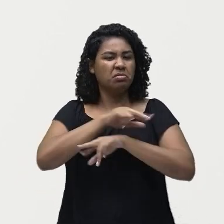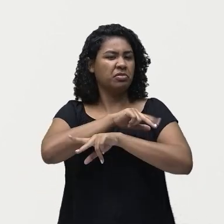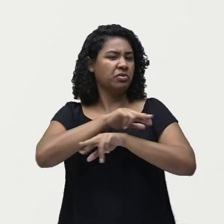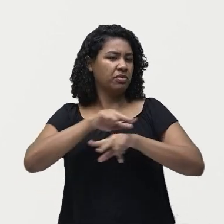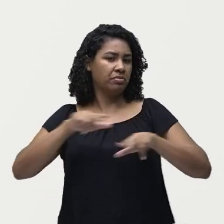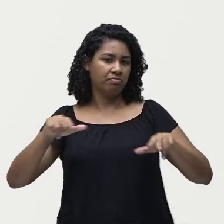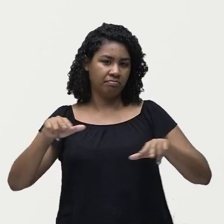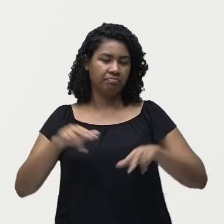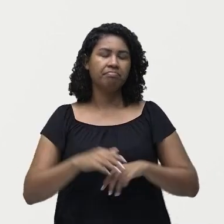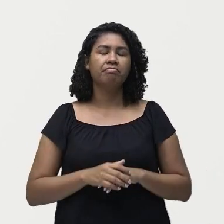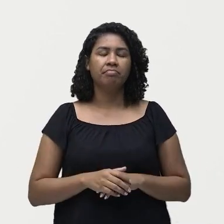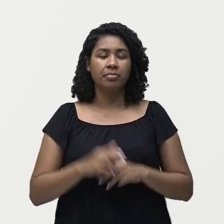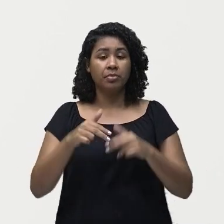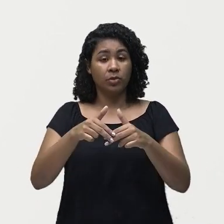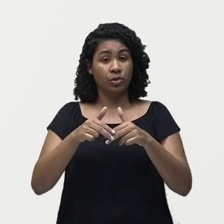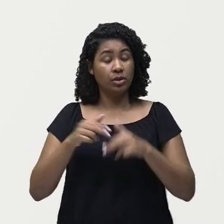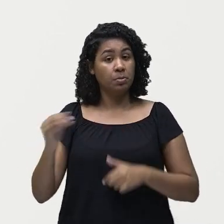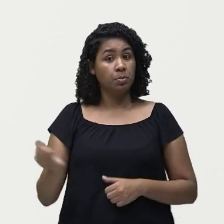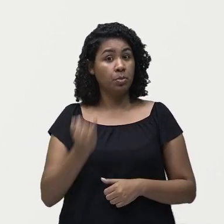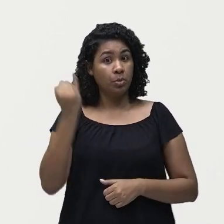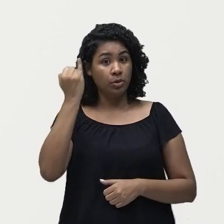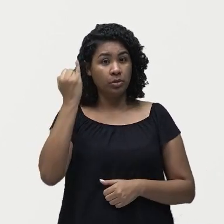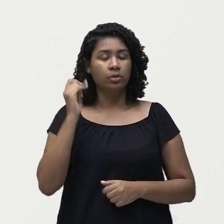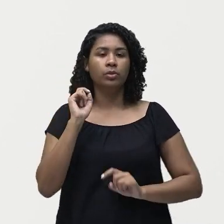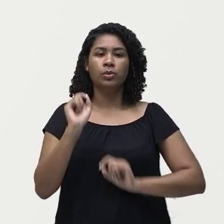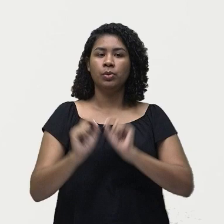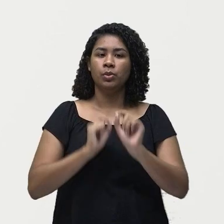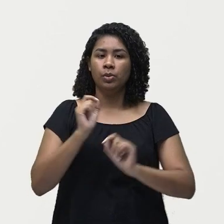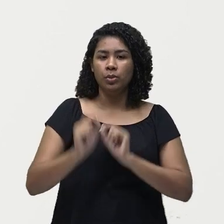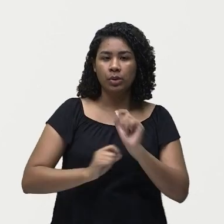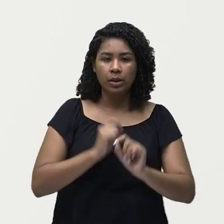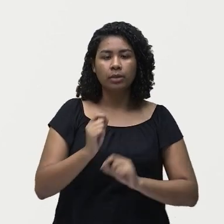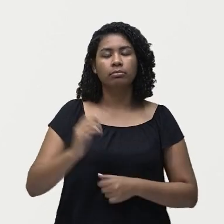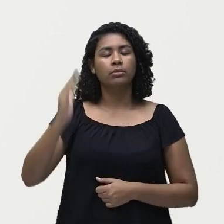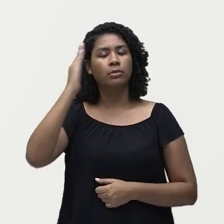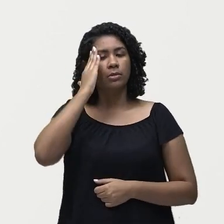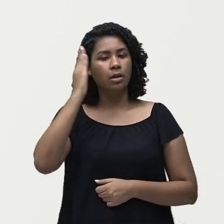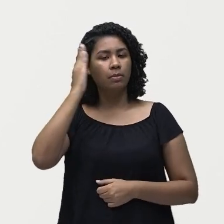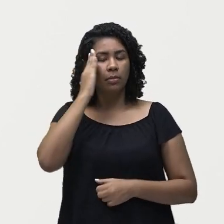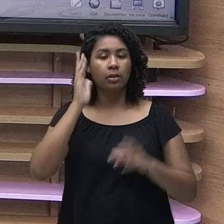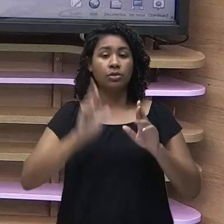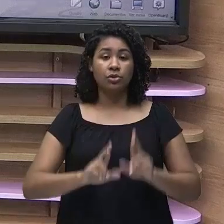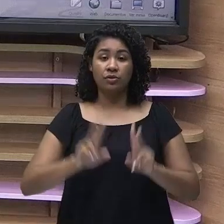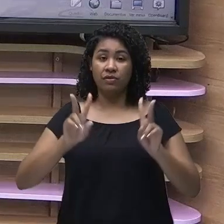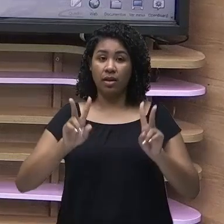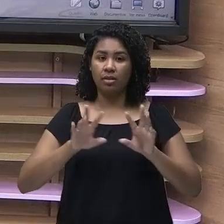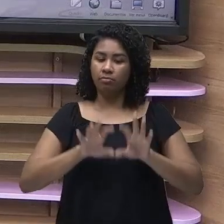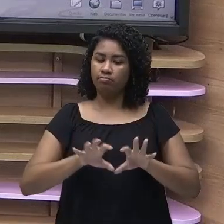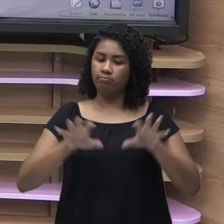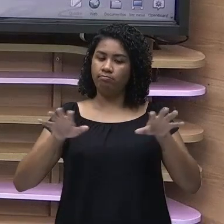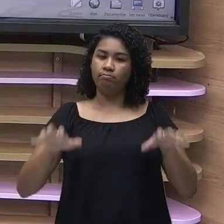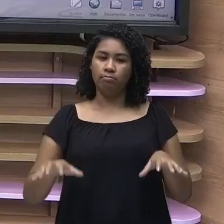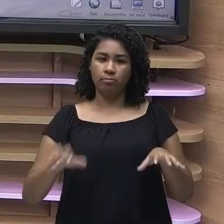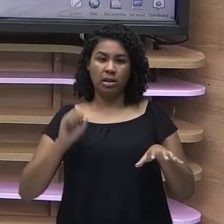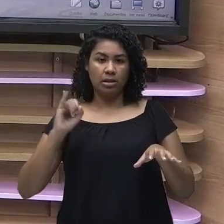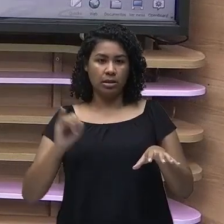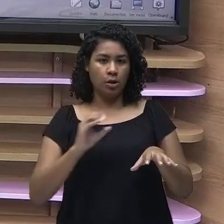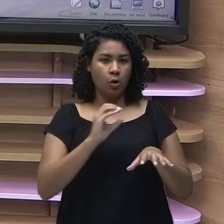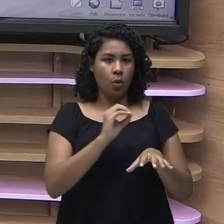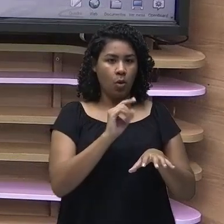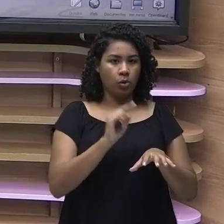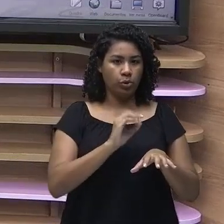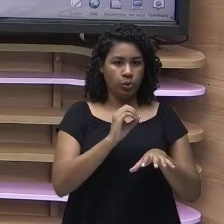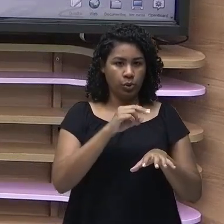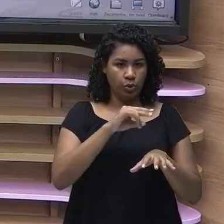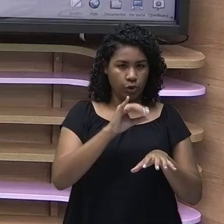animais também. Tá? Então é importante a gente saber essa diferenciação. Se o ozônio está na